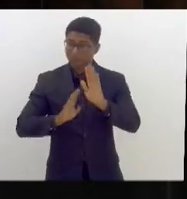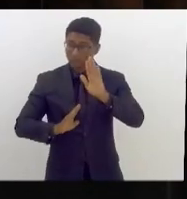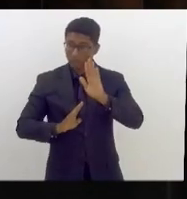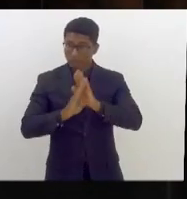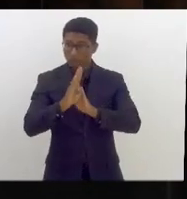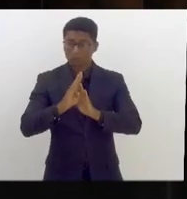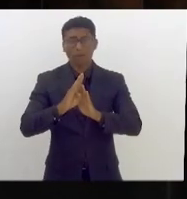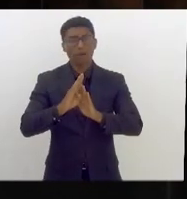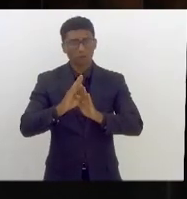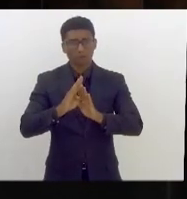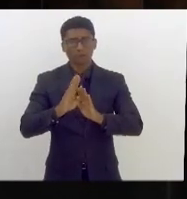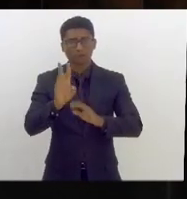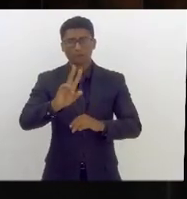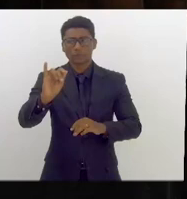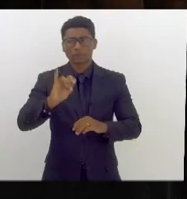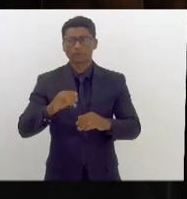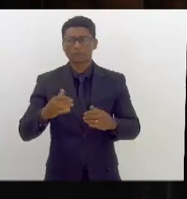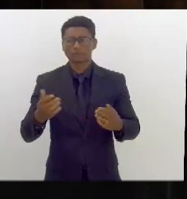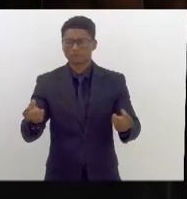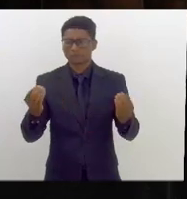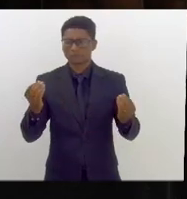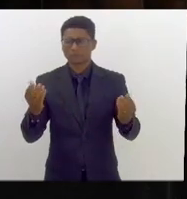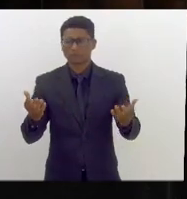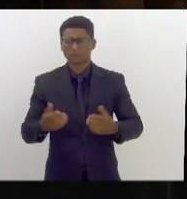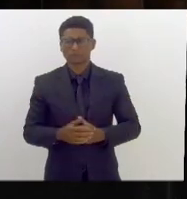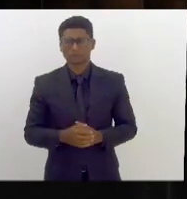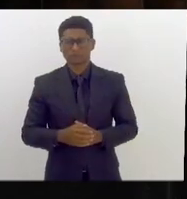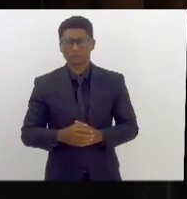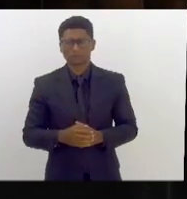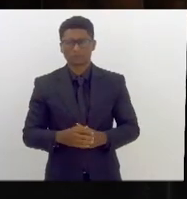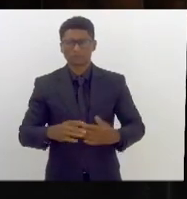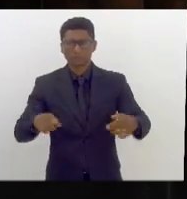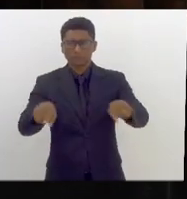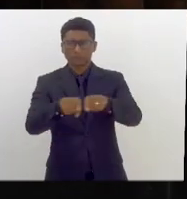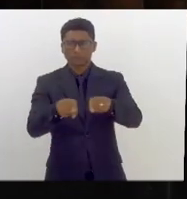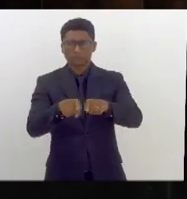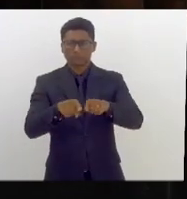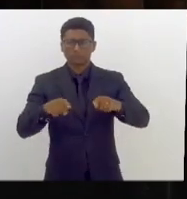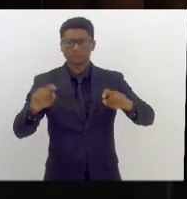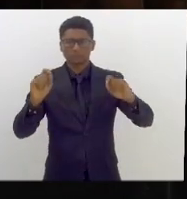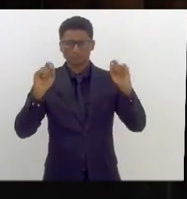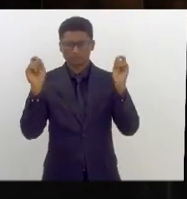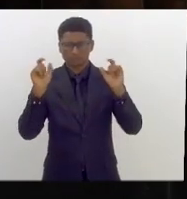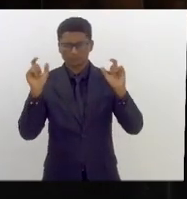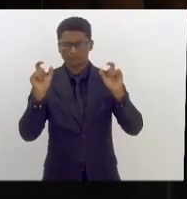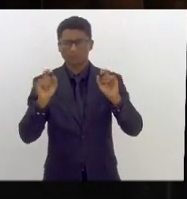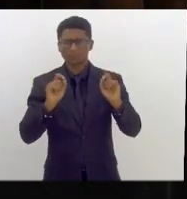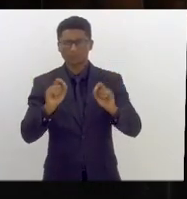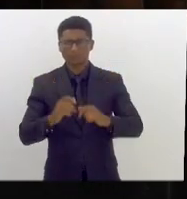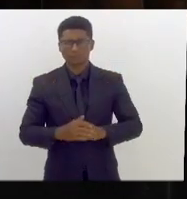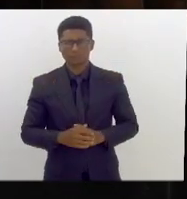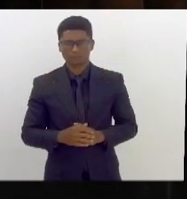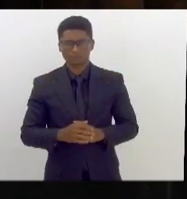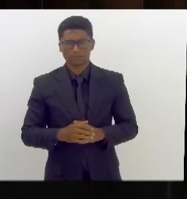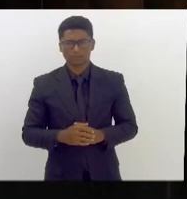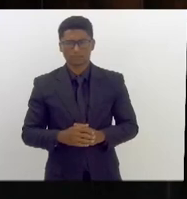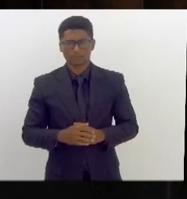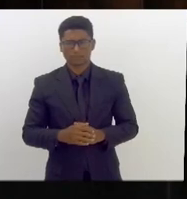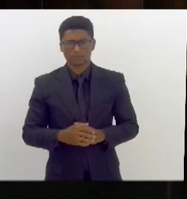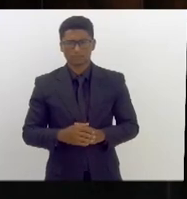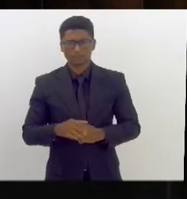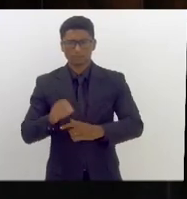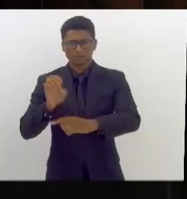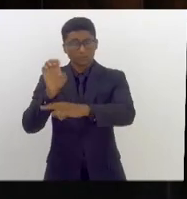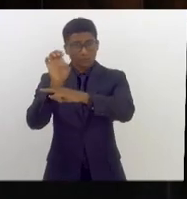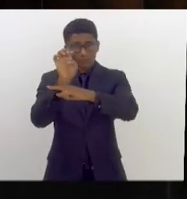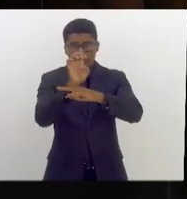Então, é escandaloso. E chama mais atenção, deputado Valdec, o quanto que estados